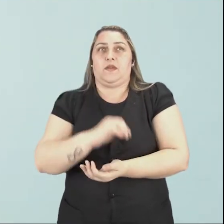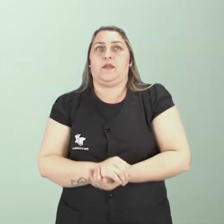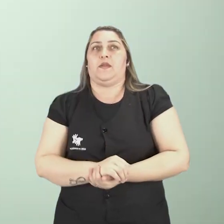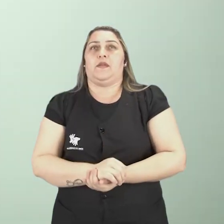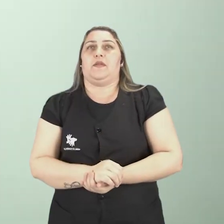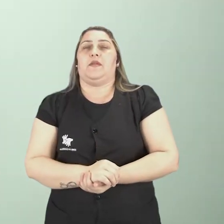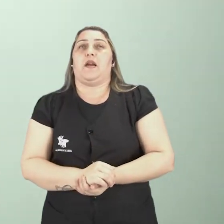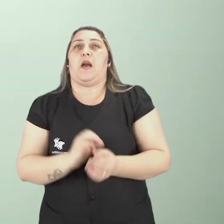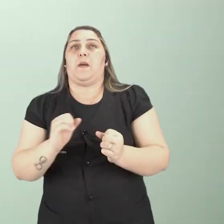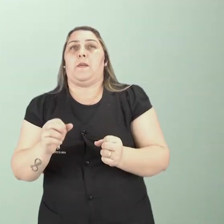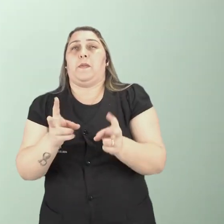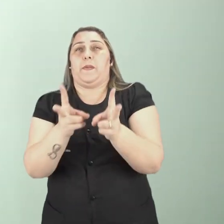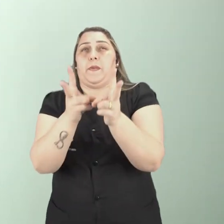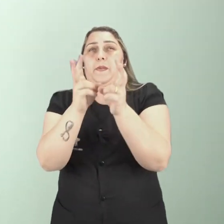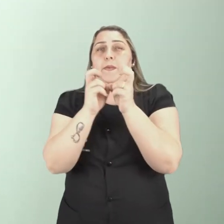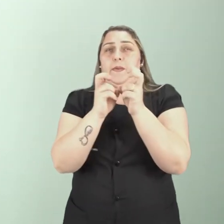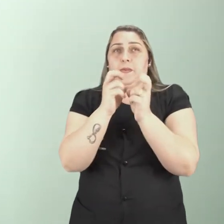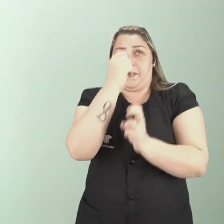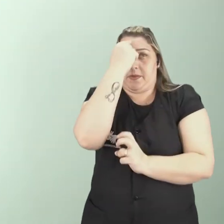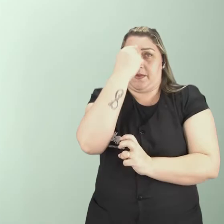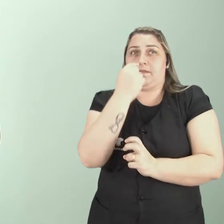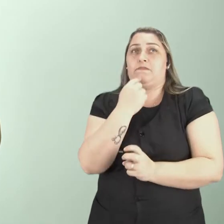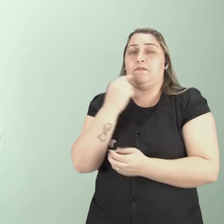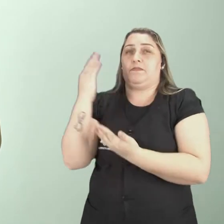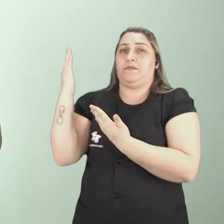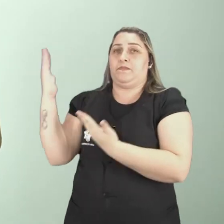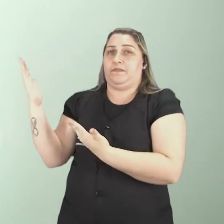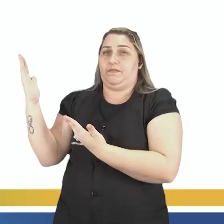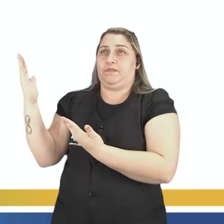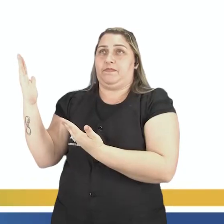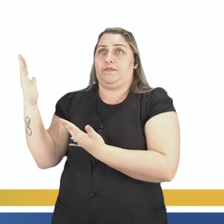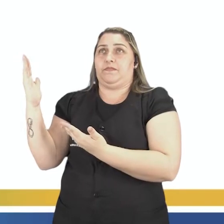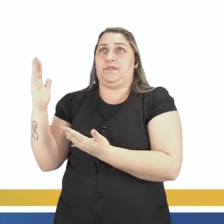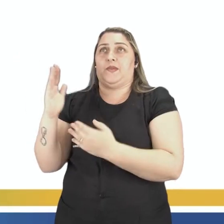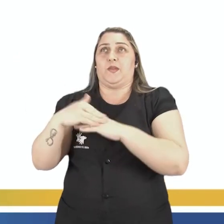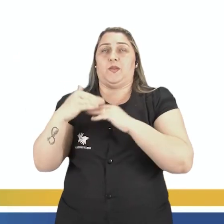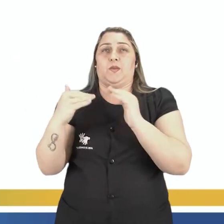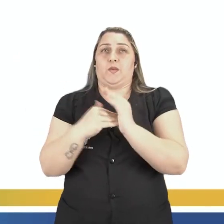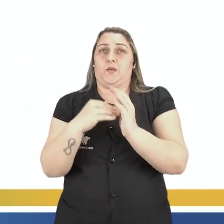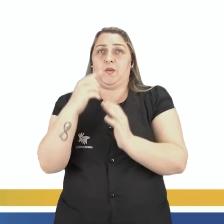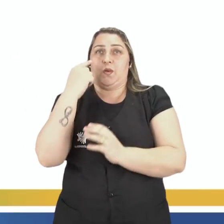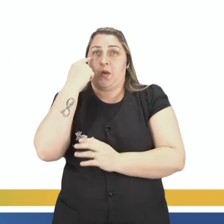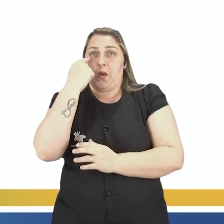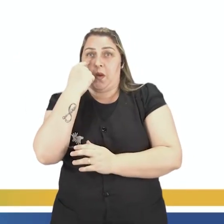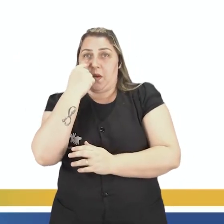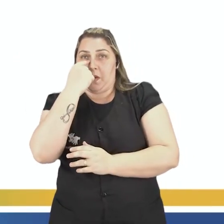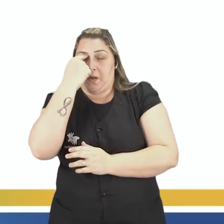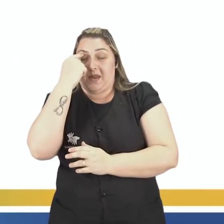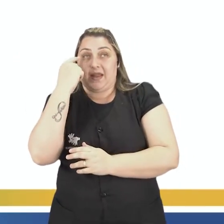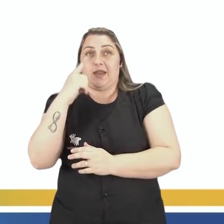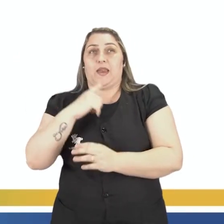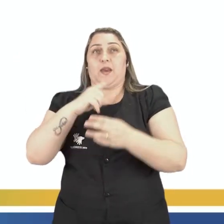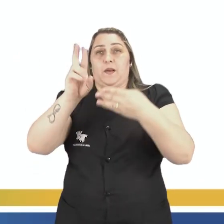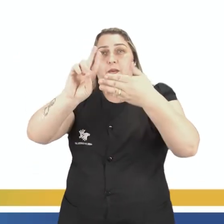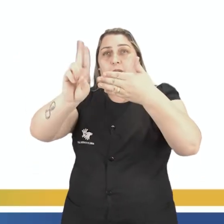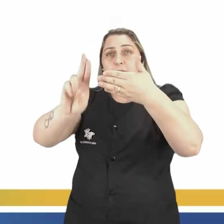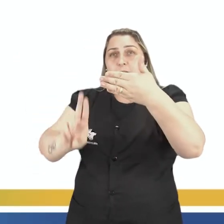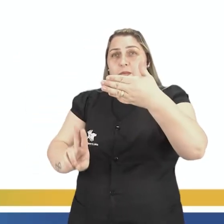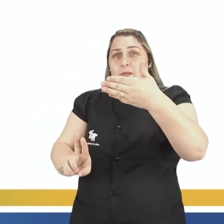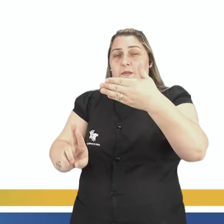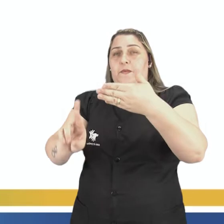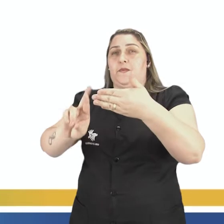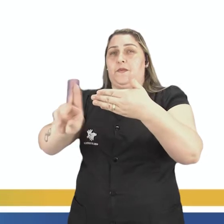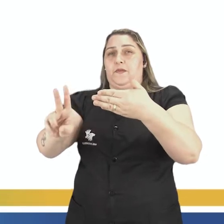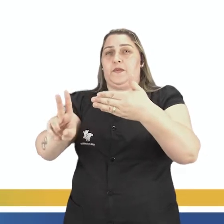Então, podemos observar nessa imagem a anatomia de todo o olho, que tem vários nomes difíceis, é um